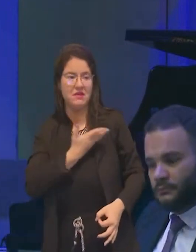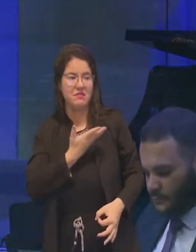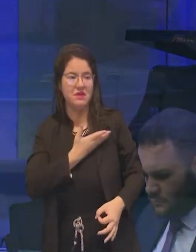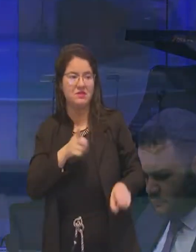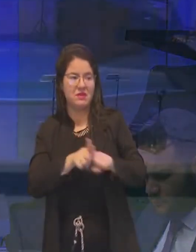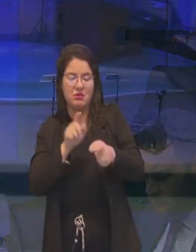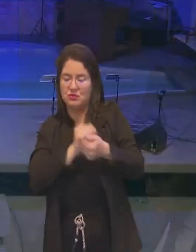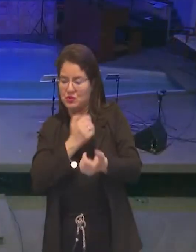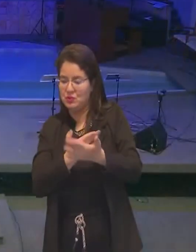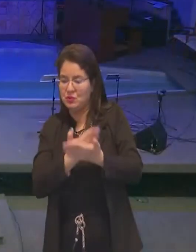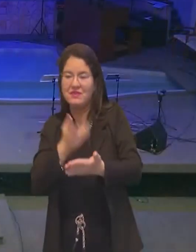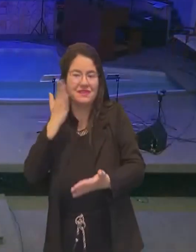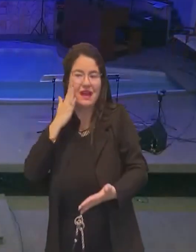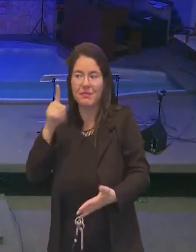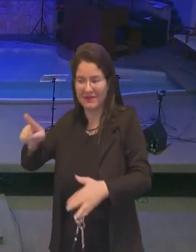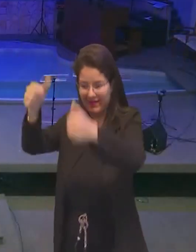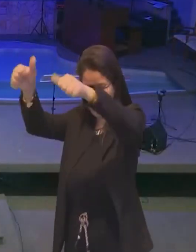confirmar.